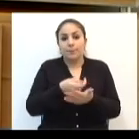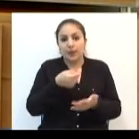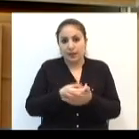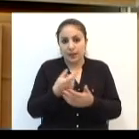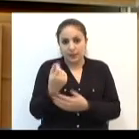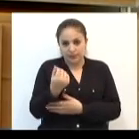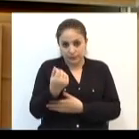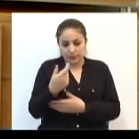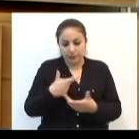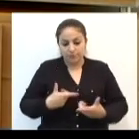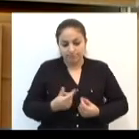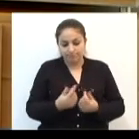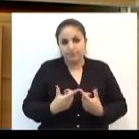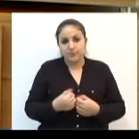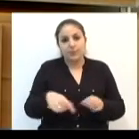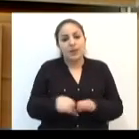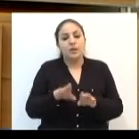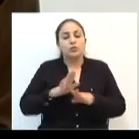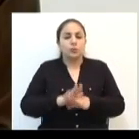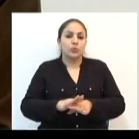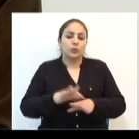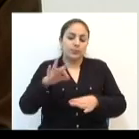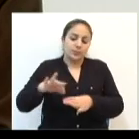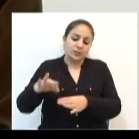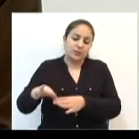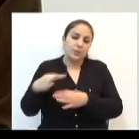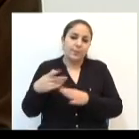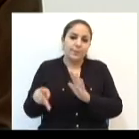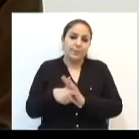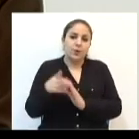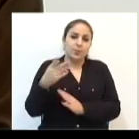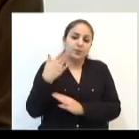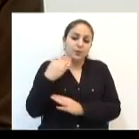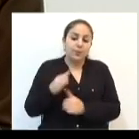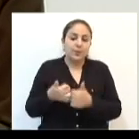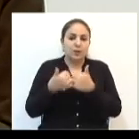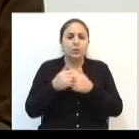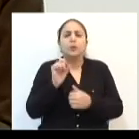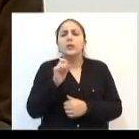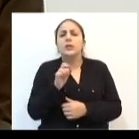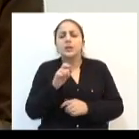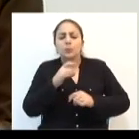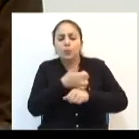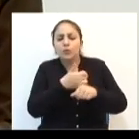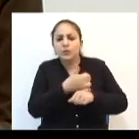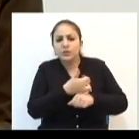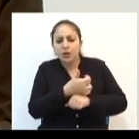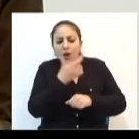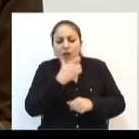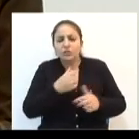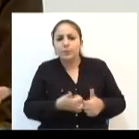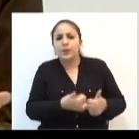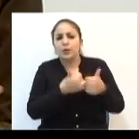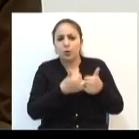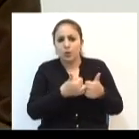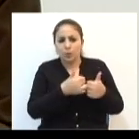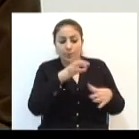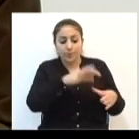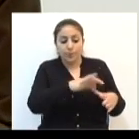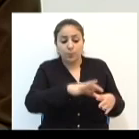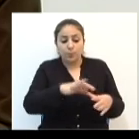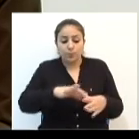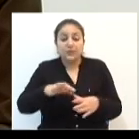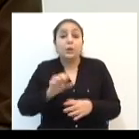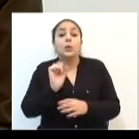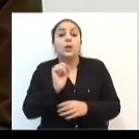isso é ajudado por uma safra de verão melhor. André, agora por que o produtor então prefere as culturas, ou prefere produzir